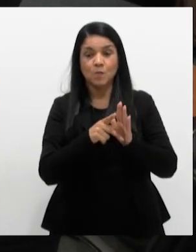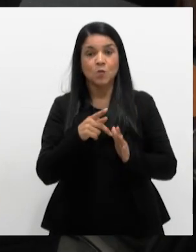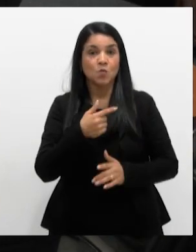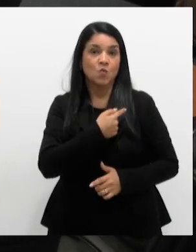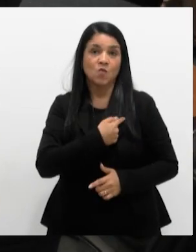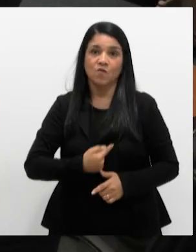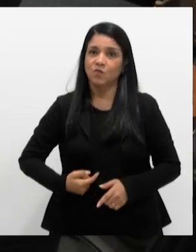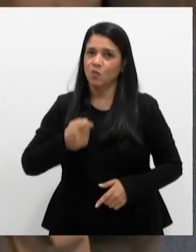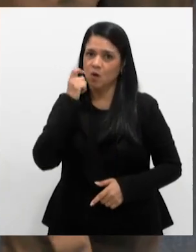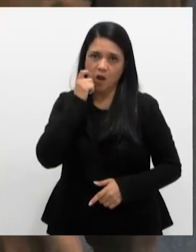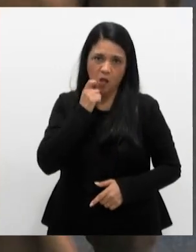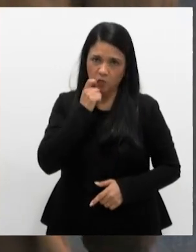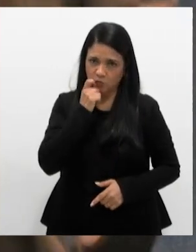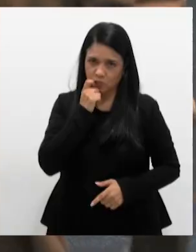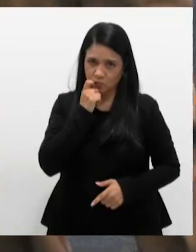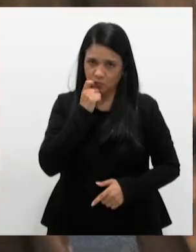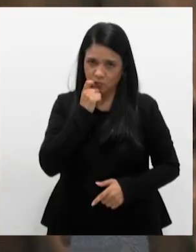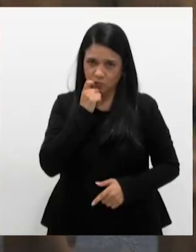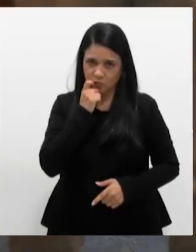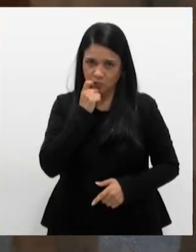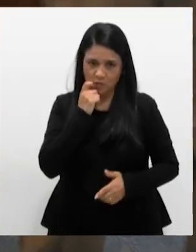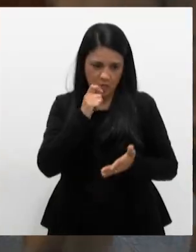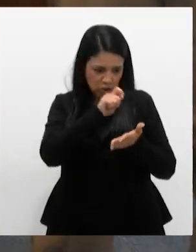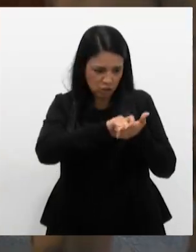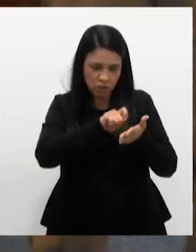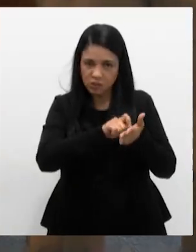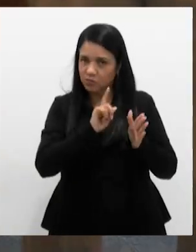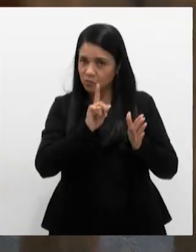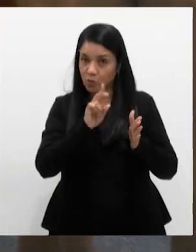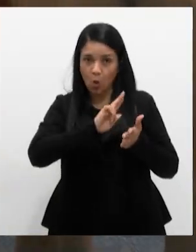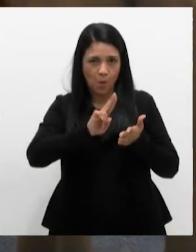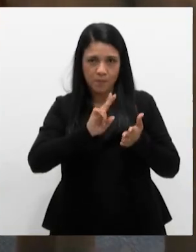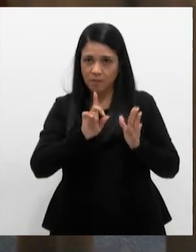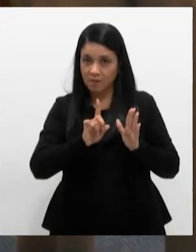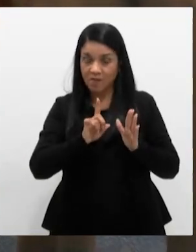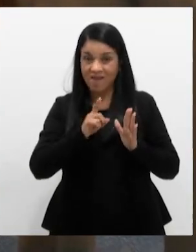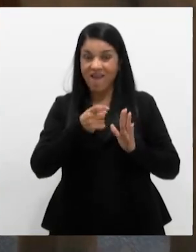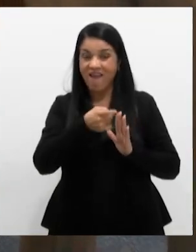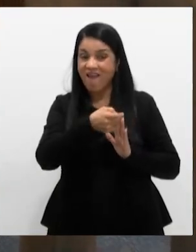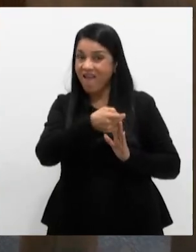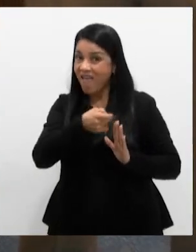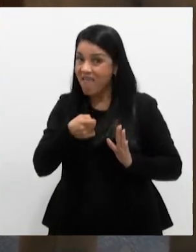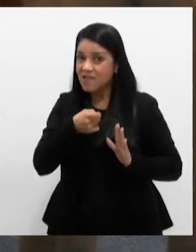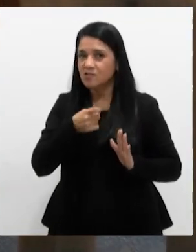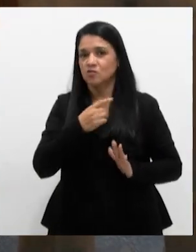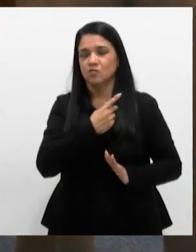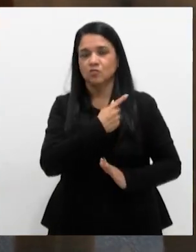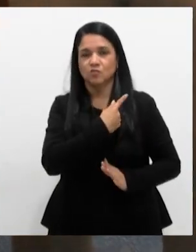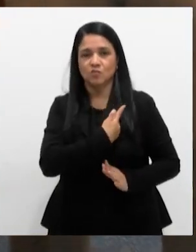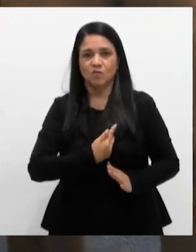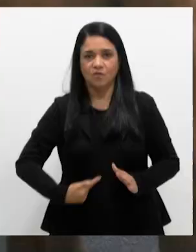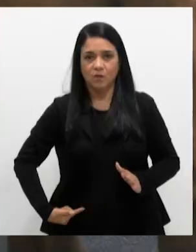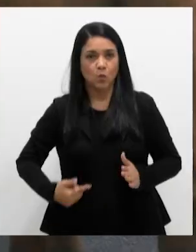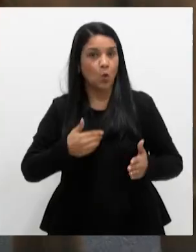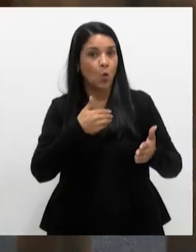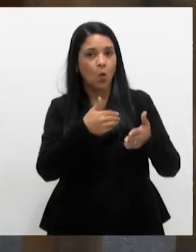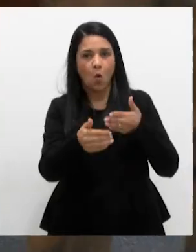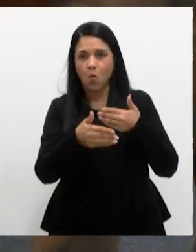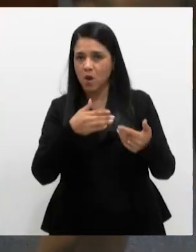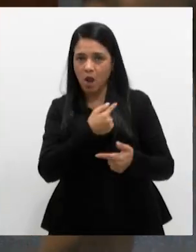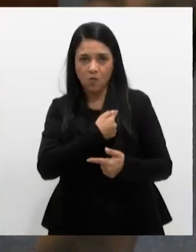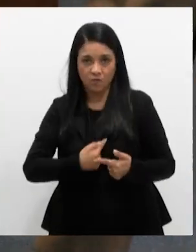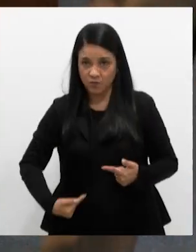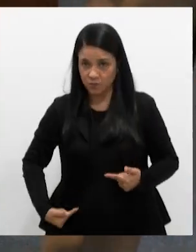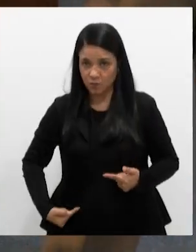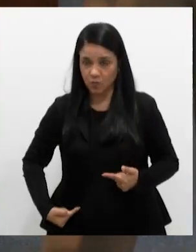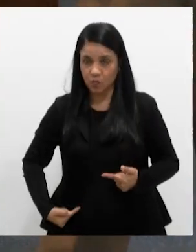Cláudio Castro. Não está escrito isso. Sim, perfeito. Está escrito que é ex-governador, seja ele qualquer. Qual for. Está o